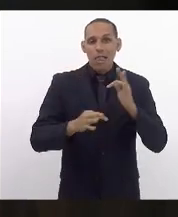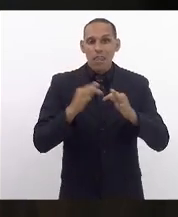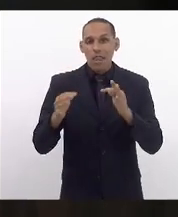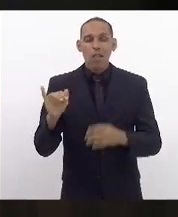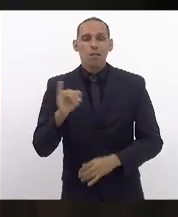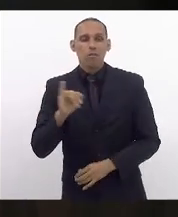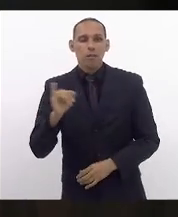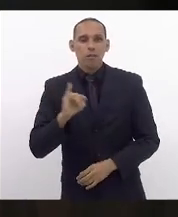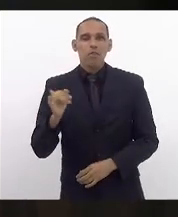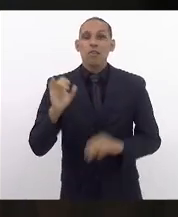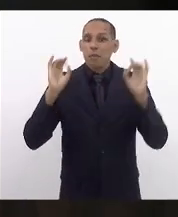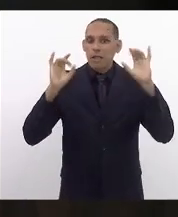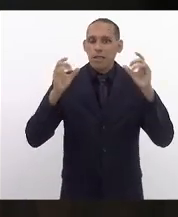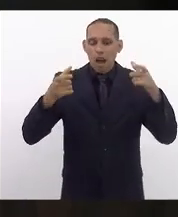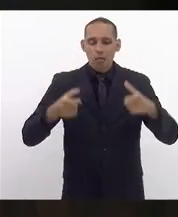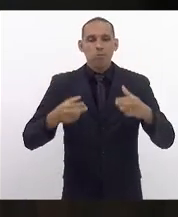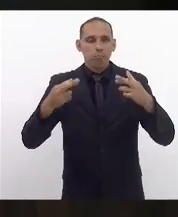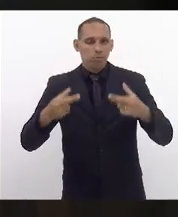caráter regional